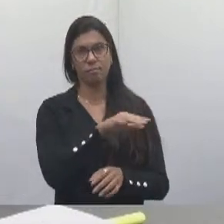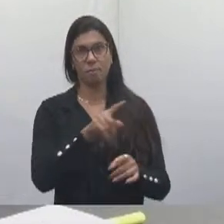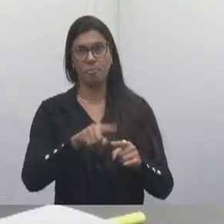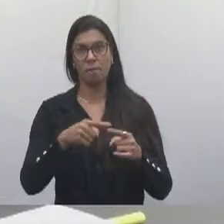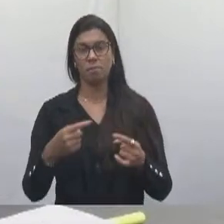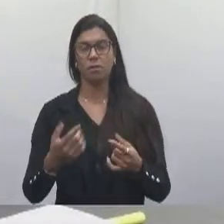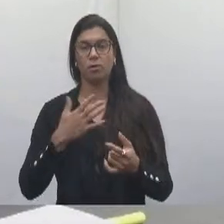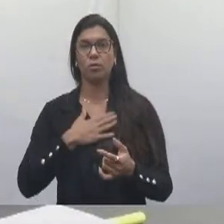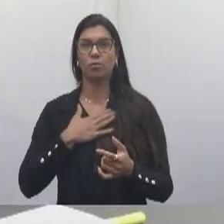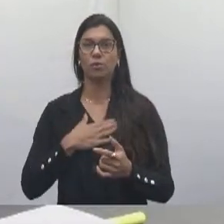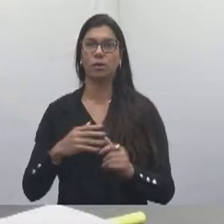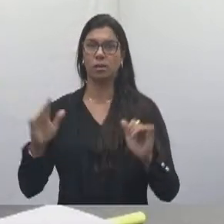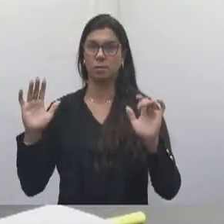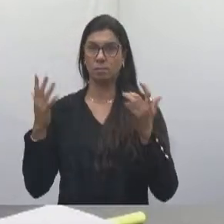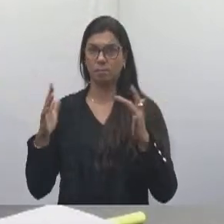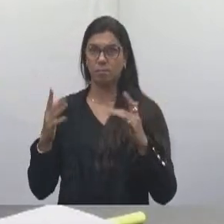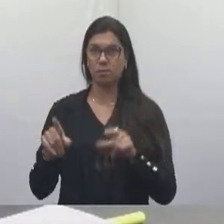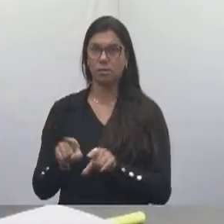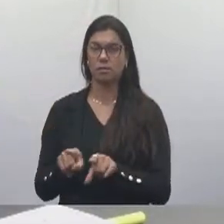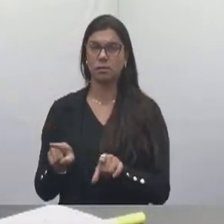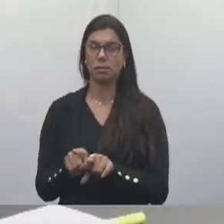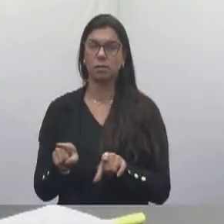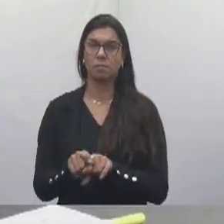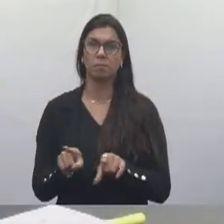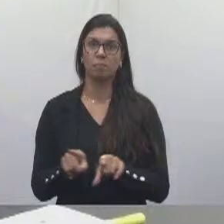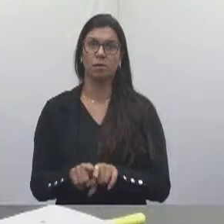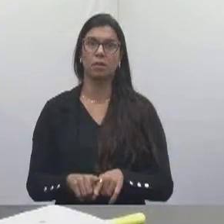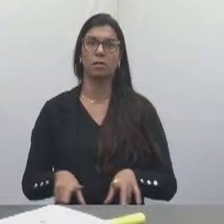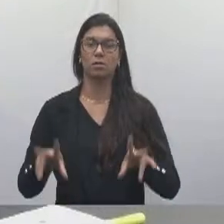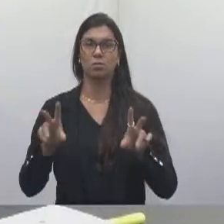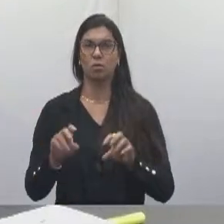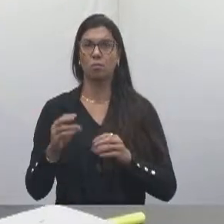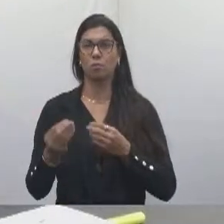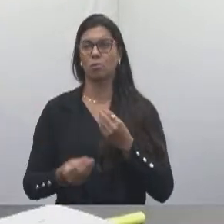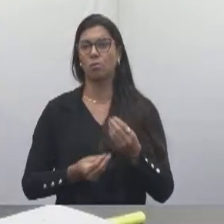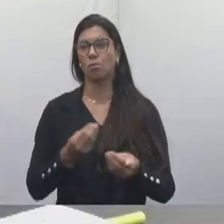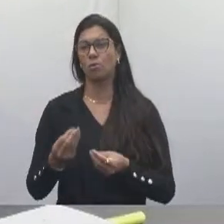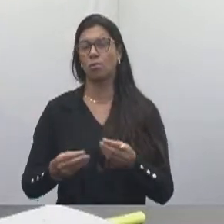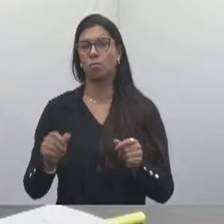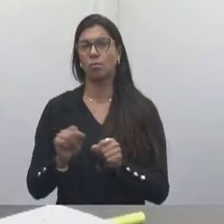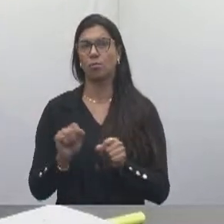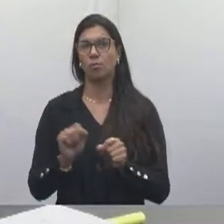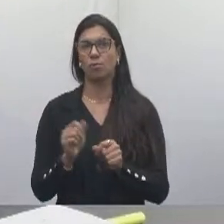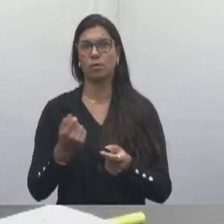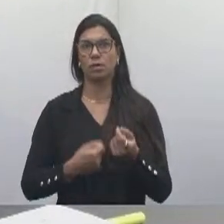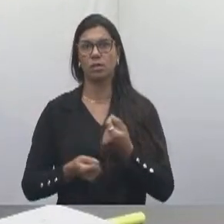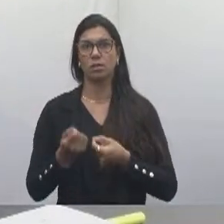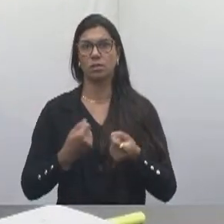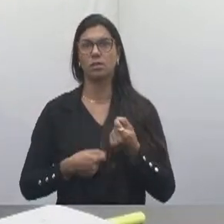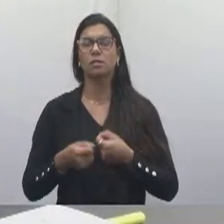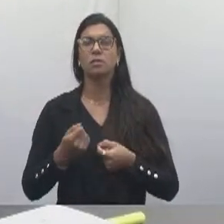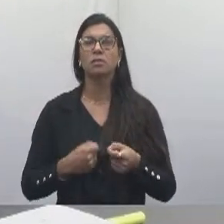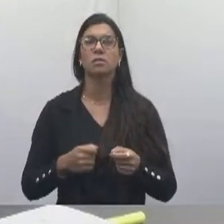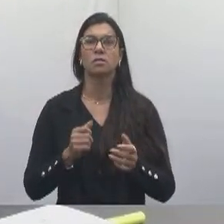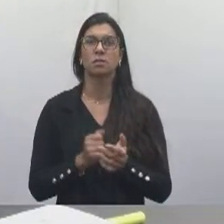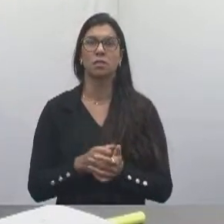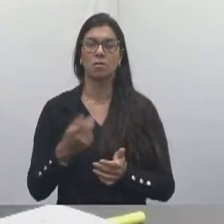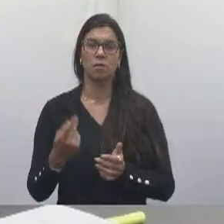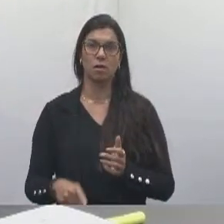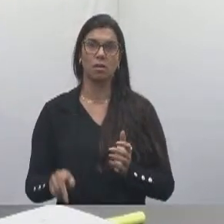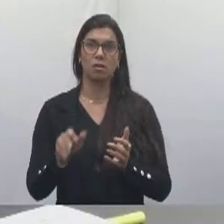é? Também nessa questão de como foi feita aí essa gestão com relação à saúde. Precisamos